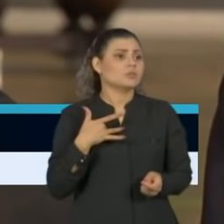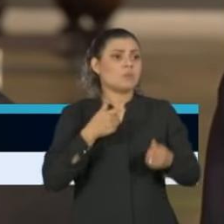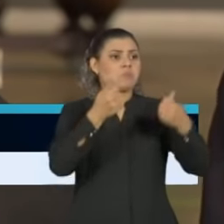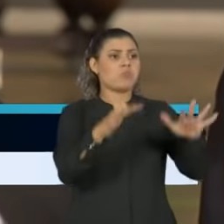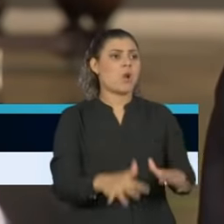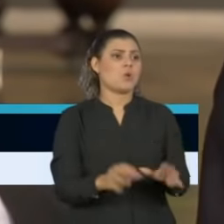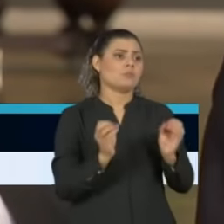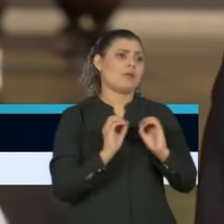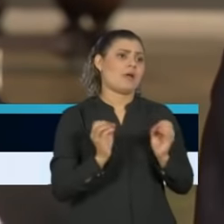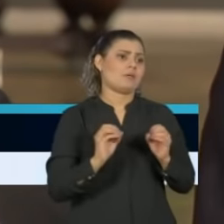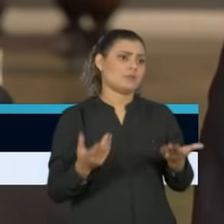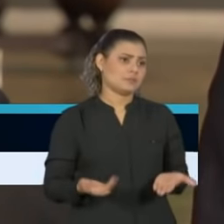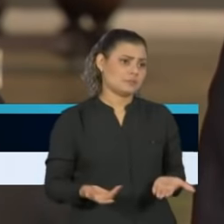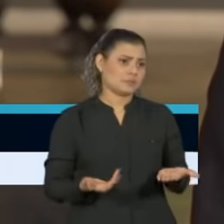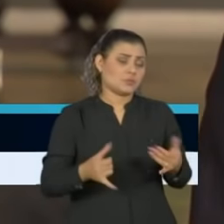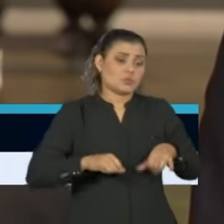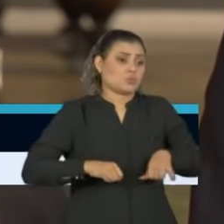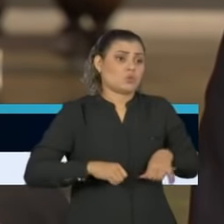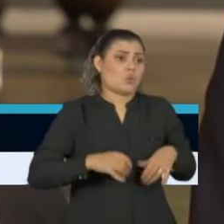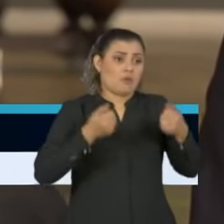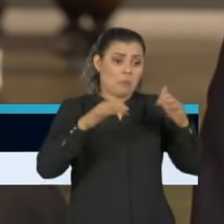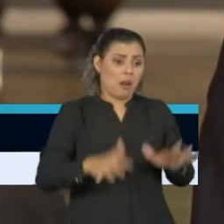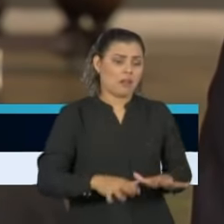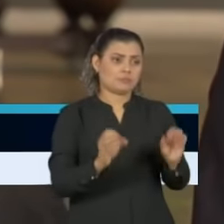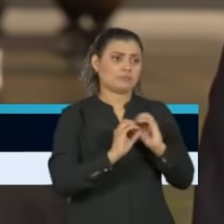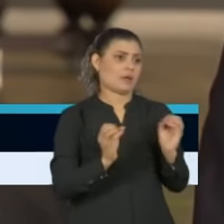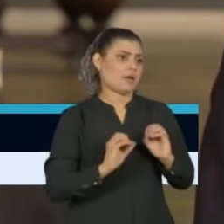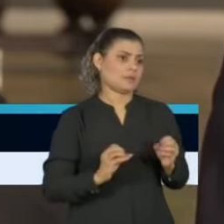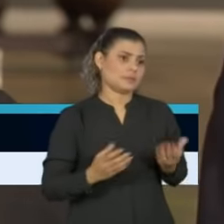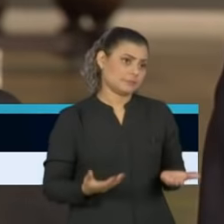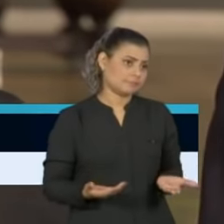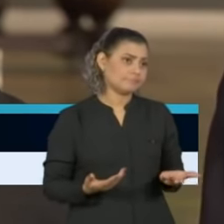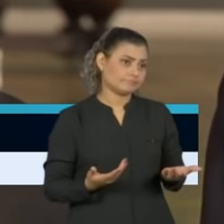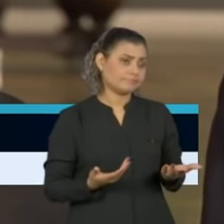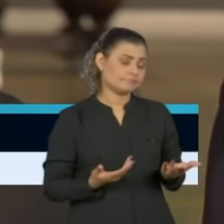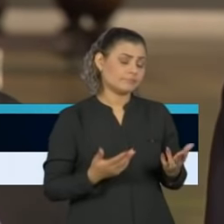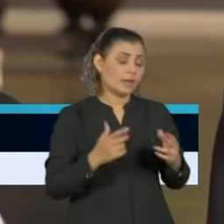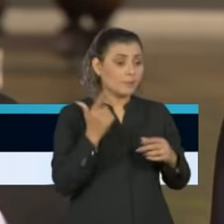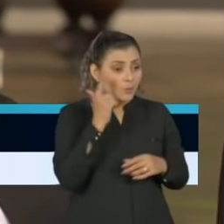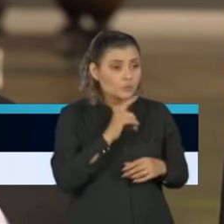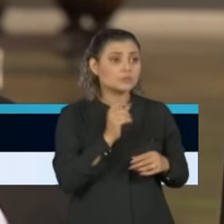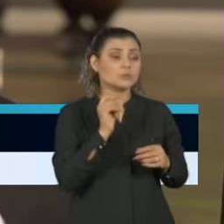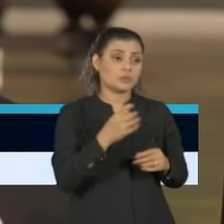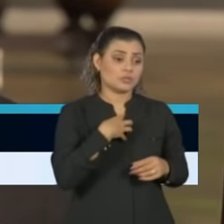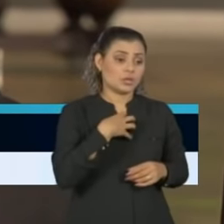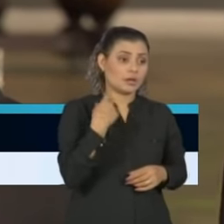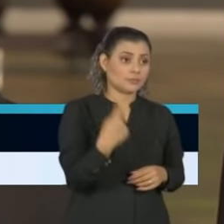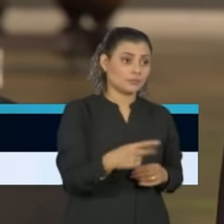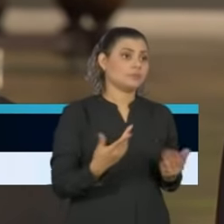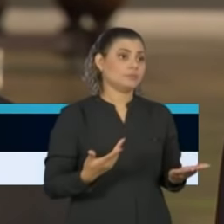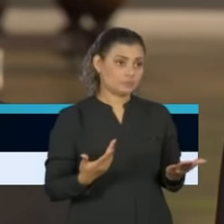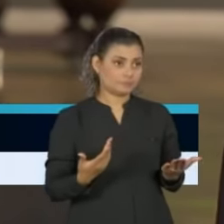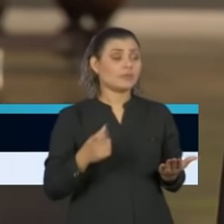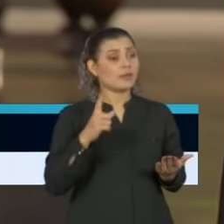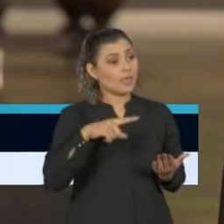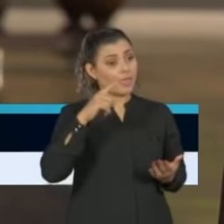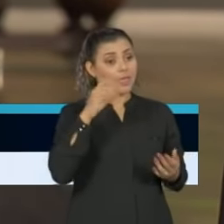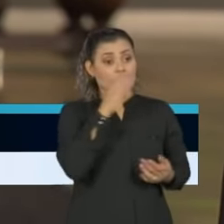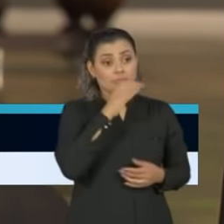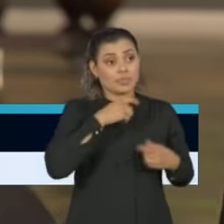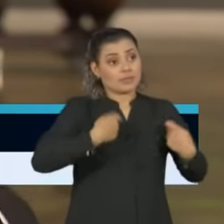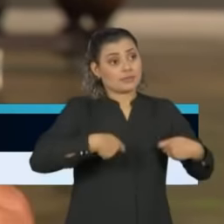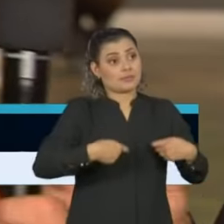colapsem, não sofra uma interferência assim de ponto de não poder trabalhar à altura daquilo que, que são as necessidades